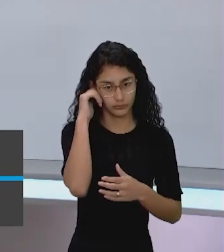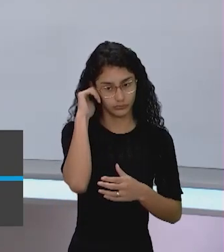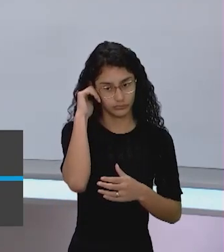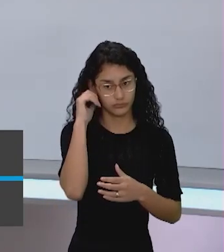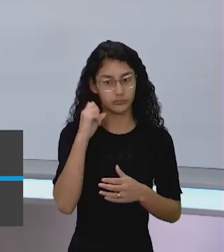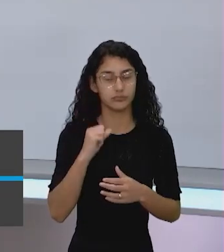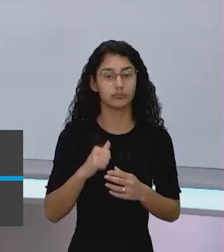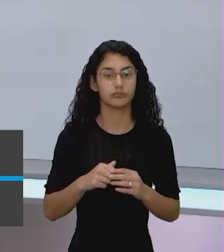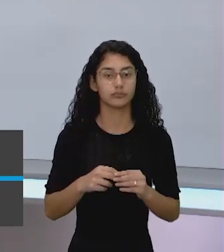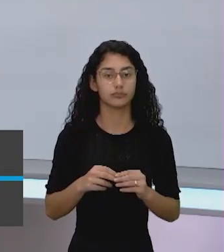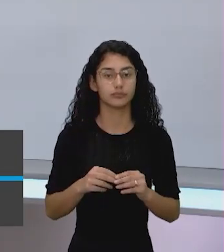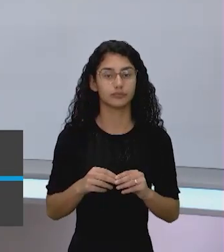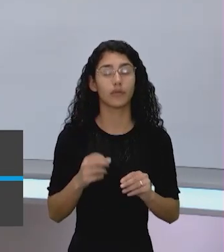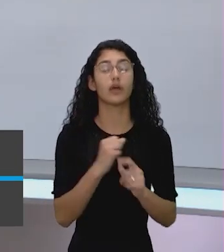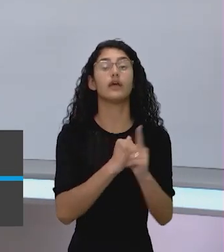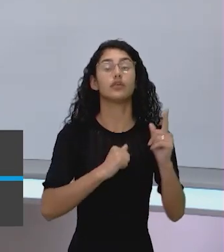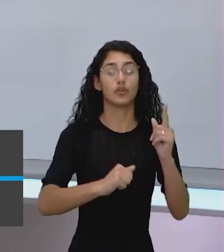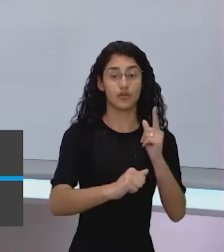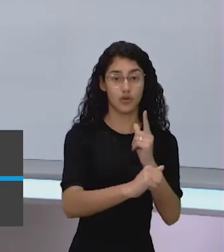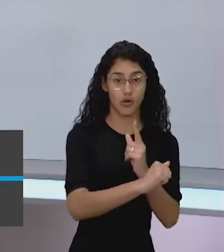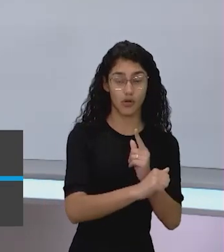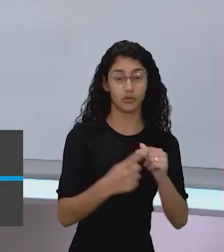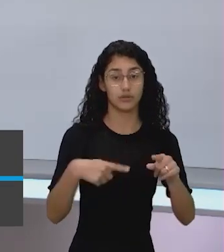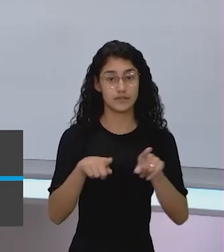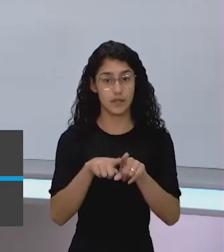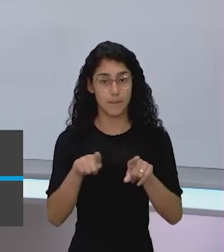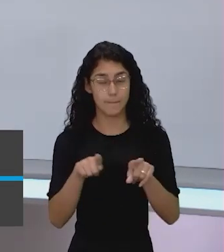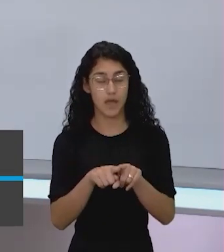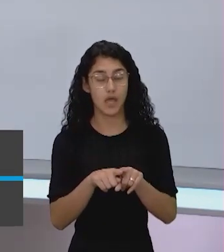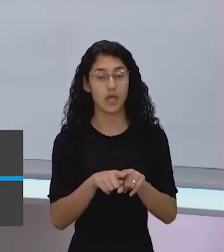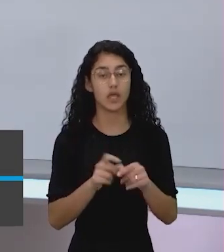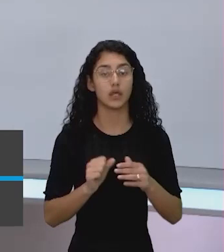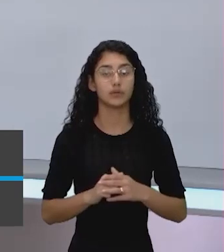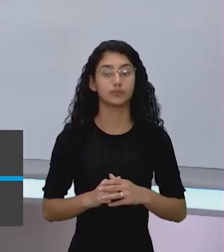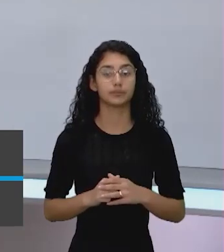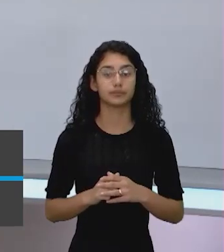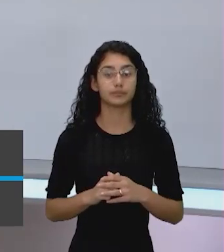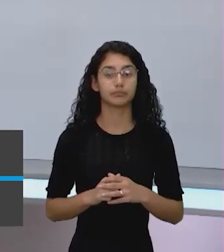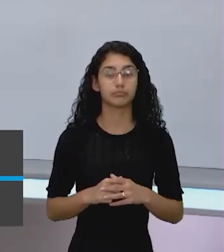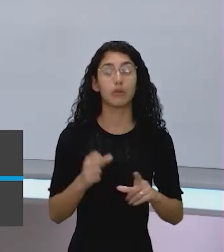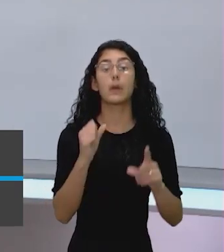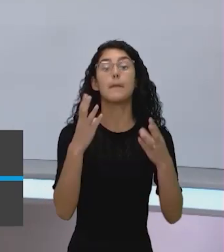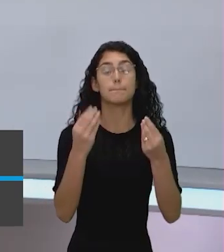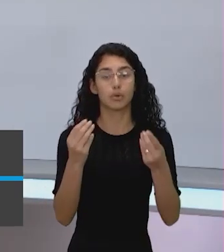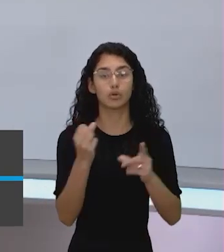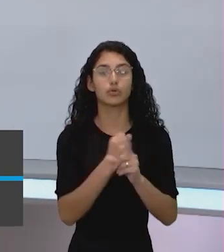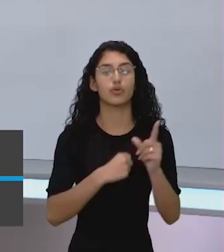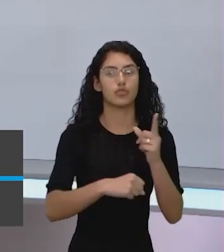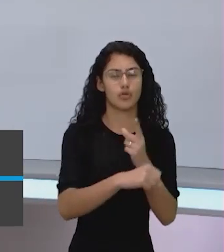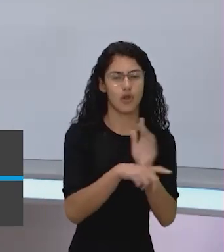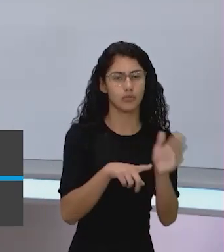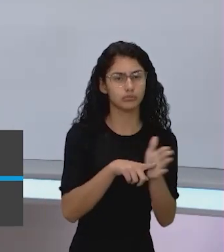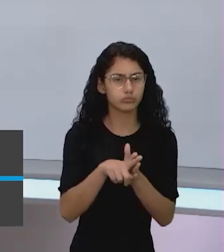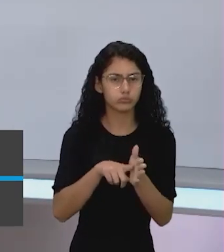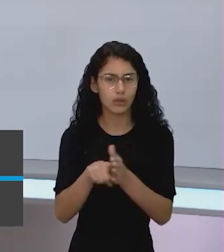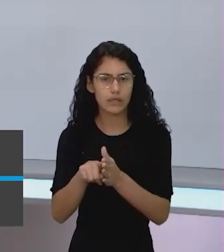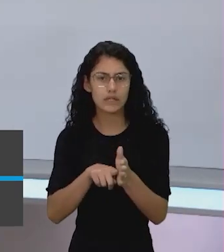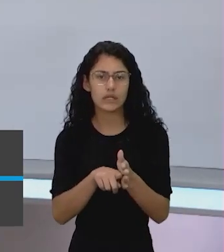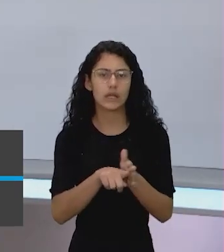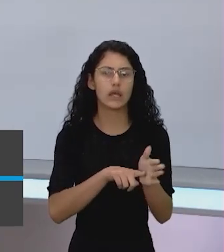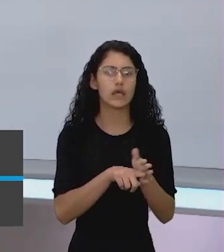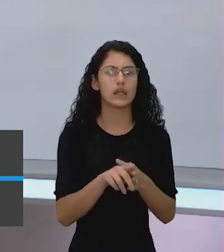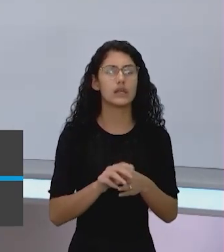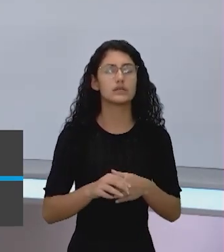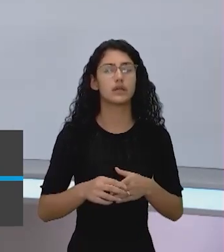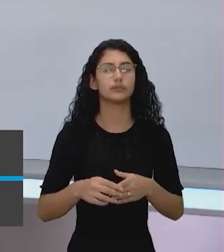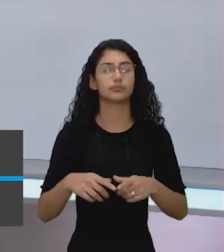por sociólogos, como também inspirou muitos sociólogos para fazer as suas pesquisas, para fazer